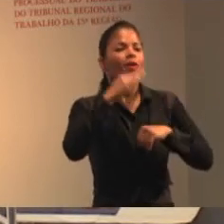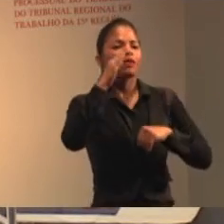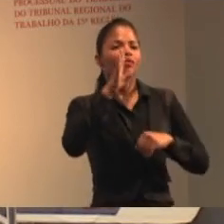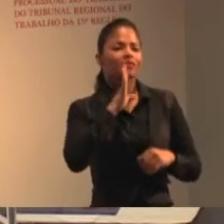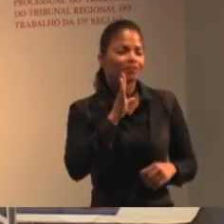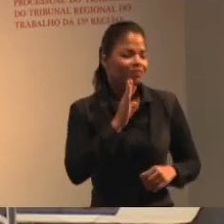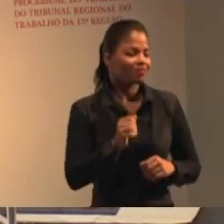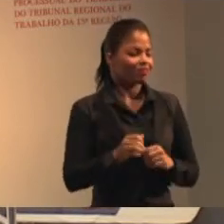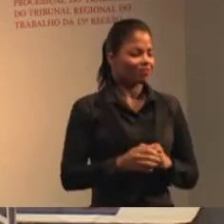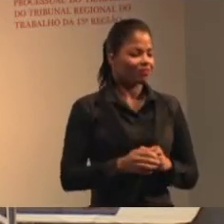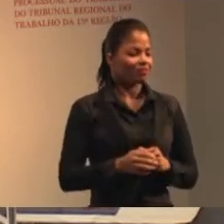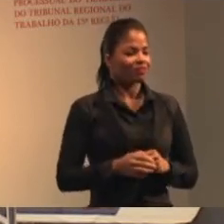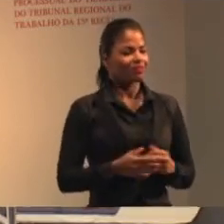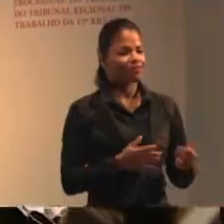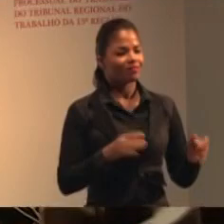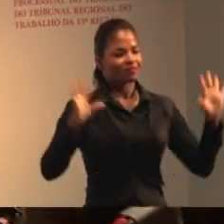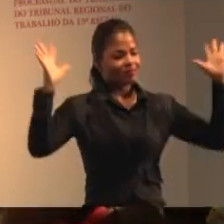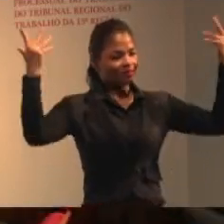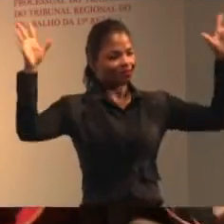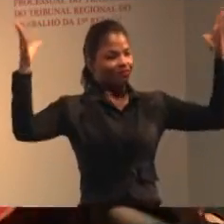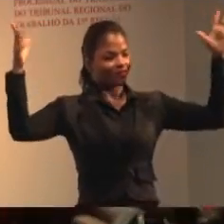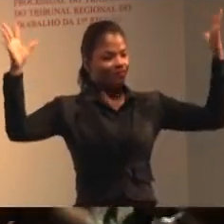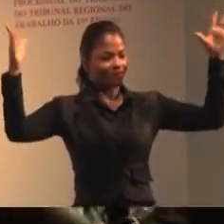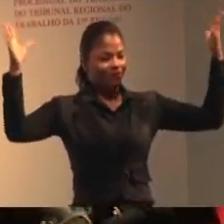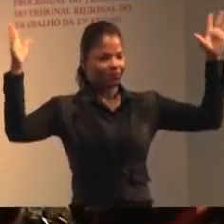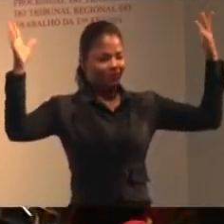conhecimento. Que assim seja.